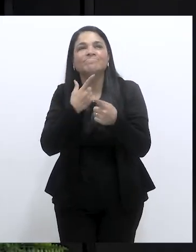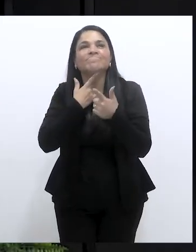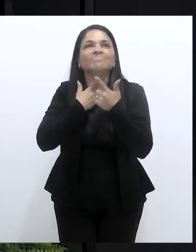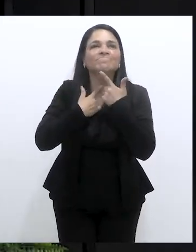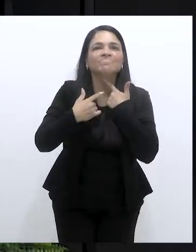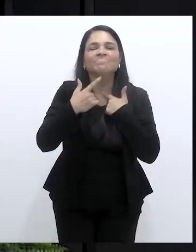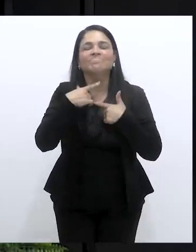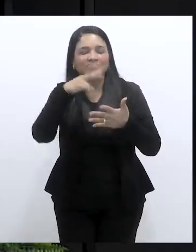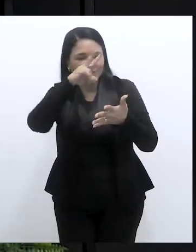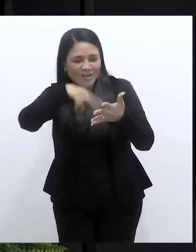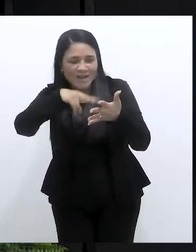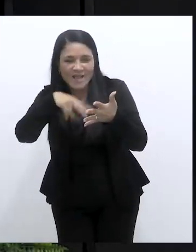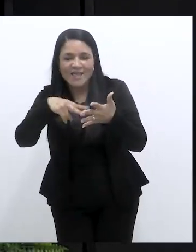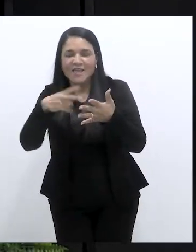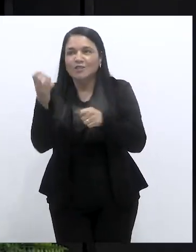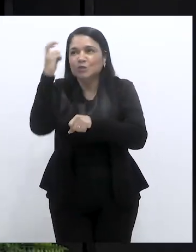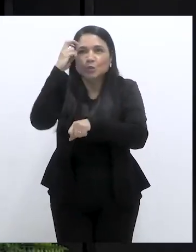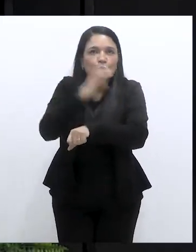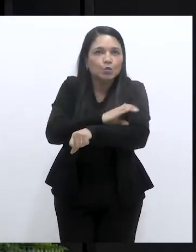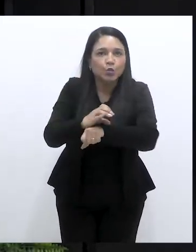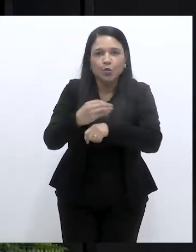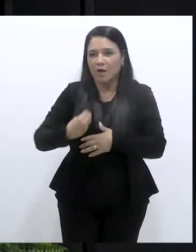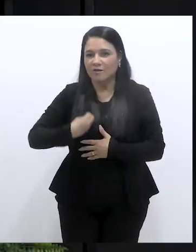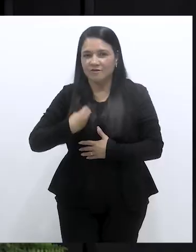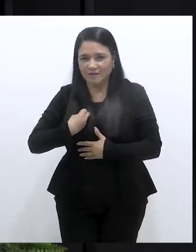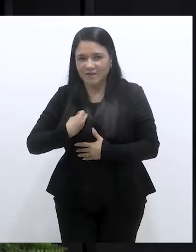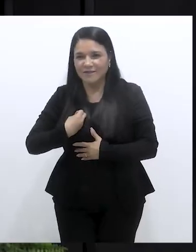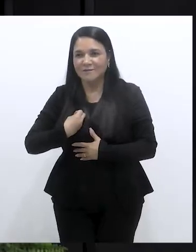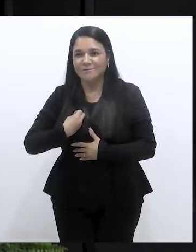É fome de leitura, fome de cultura, fome de vida?